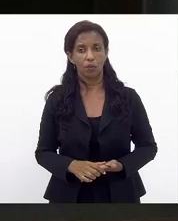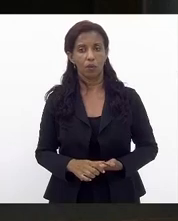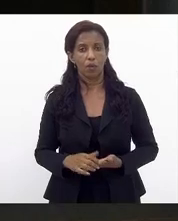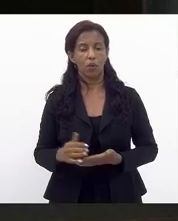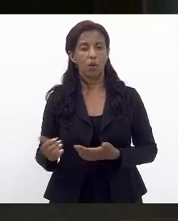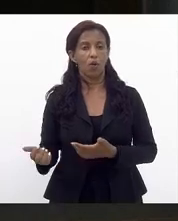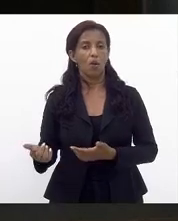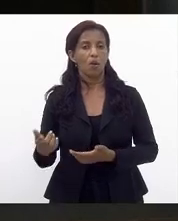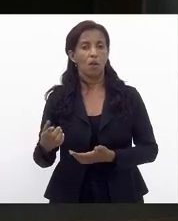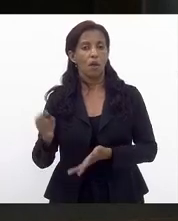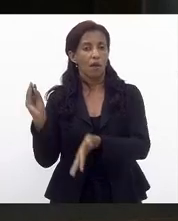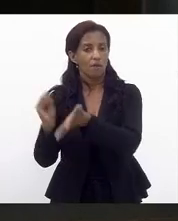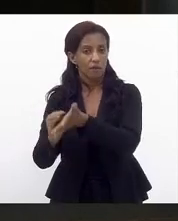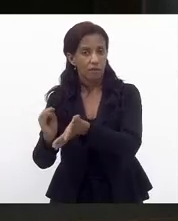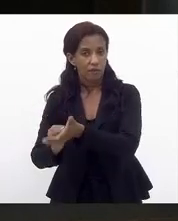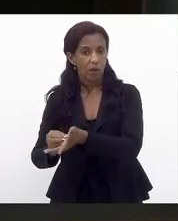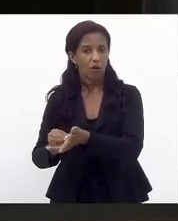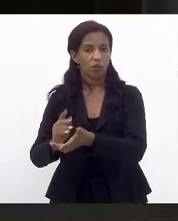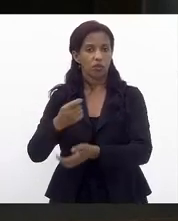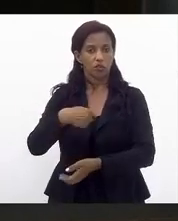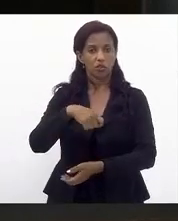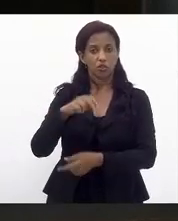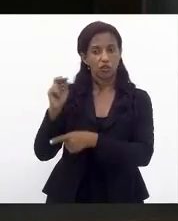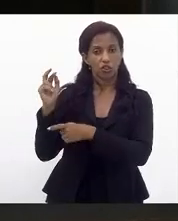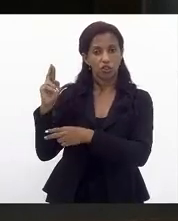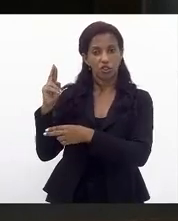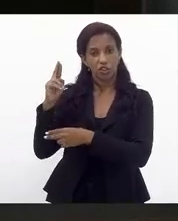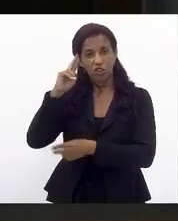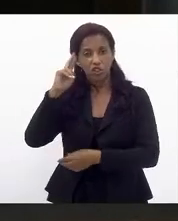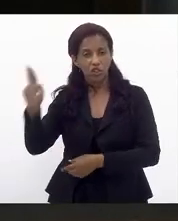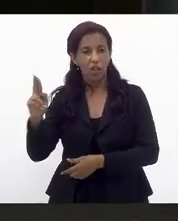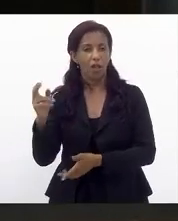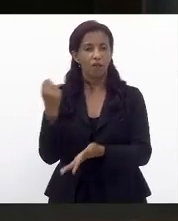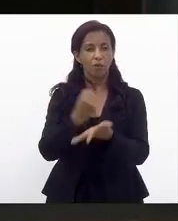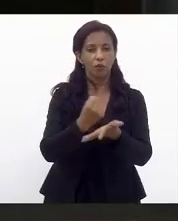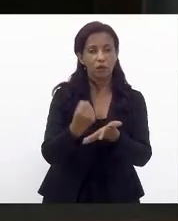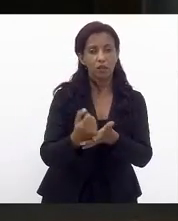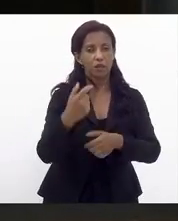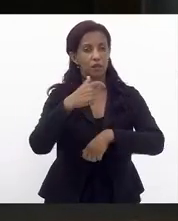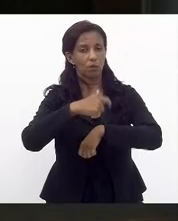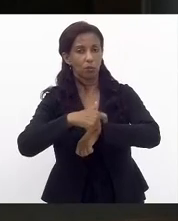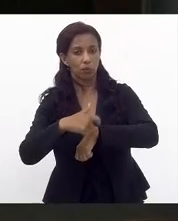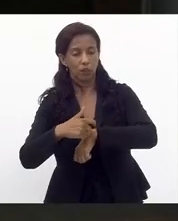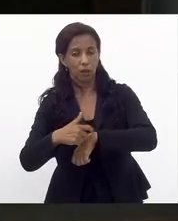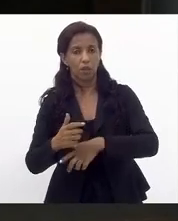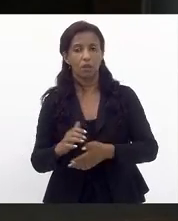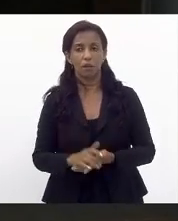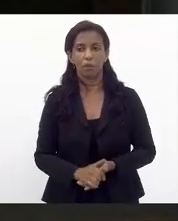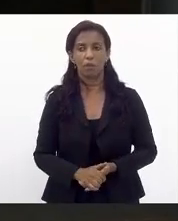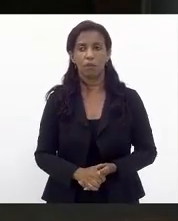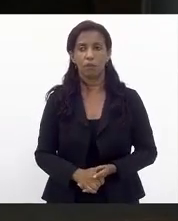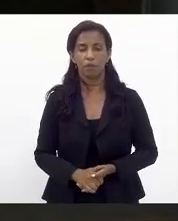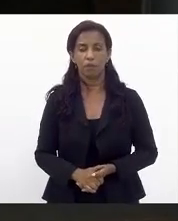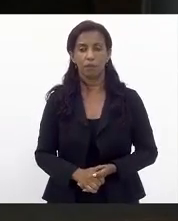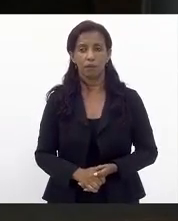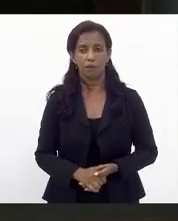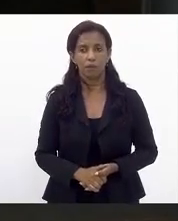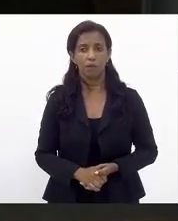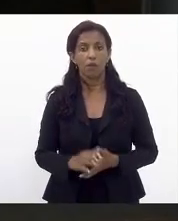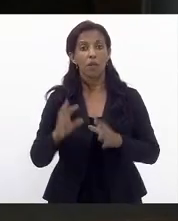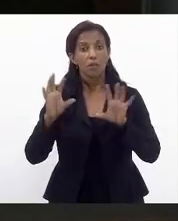recomposições de cargo de chefia e direção as recomposições por de contratações temporárias e